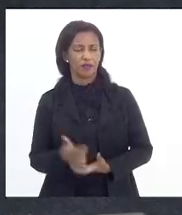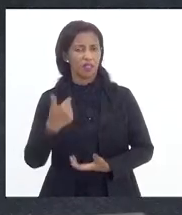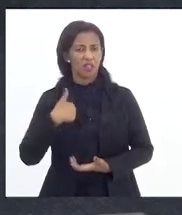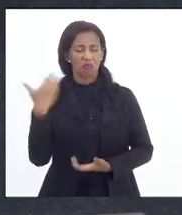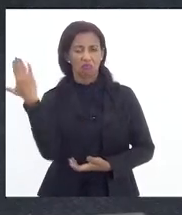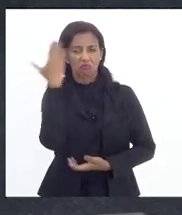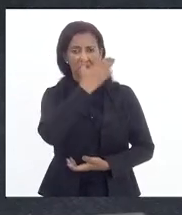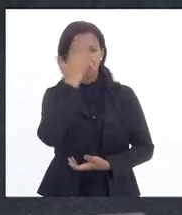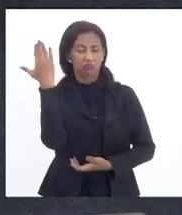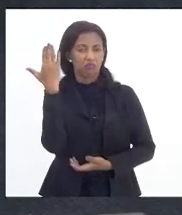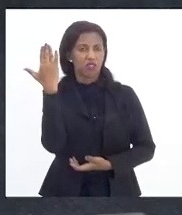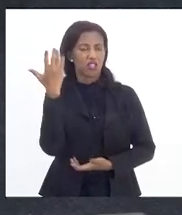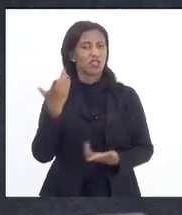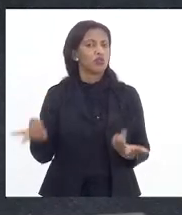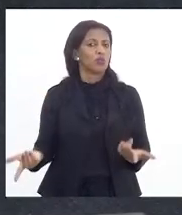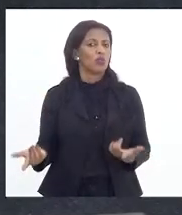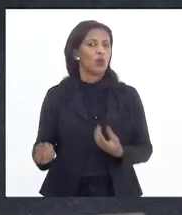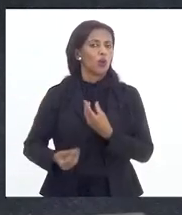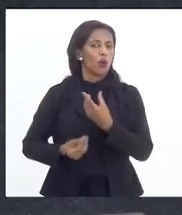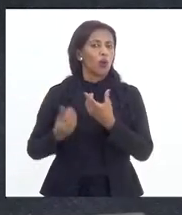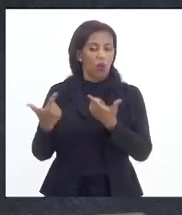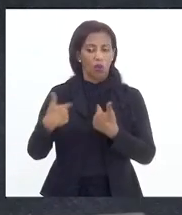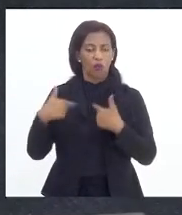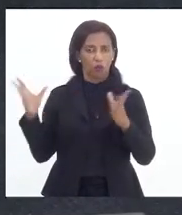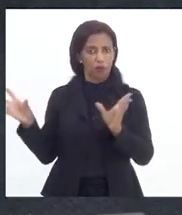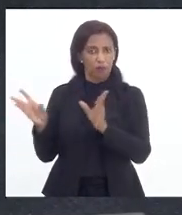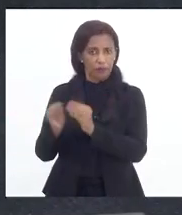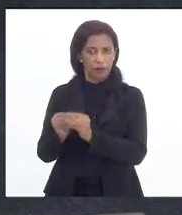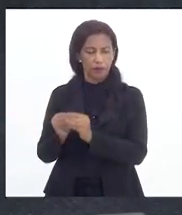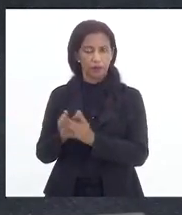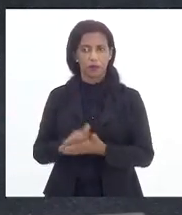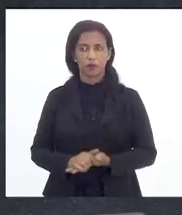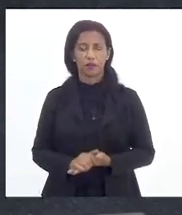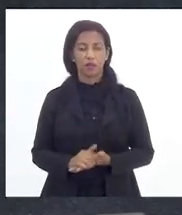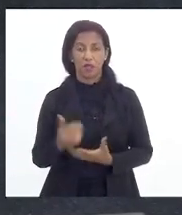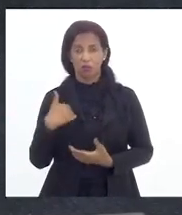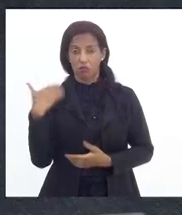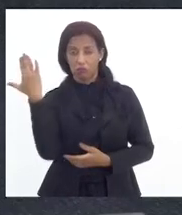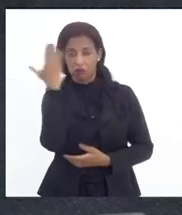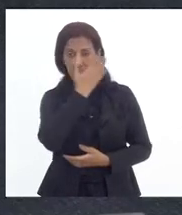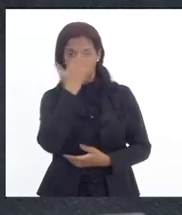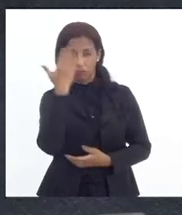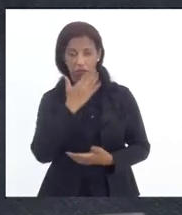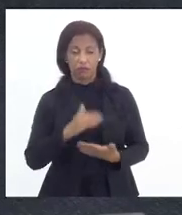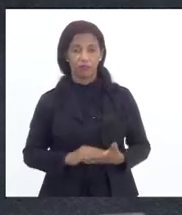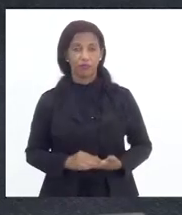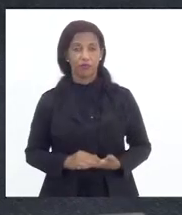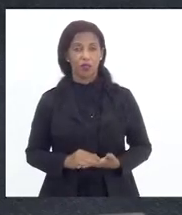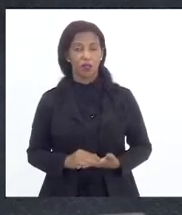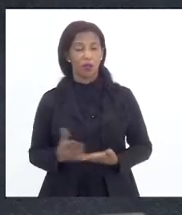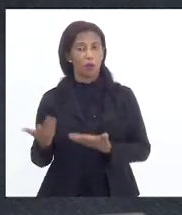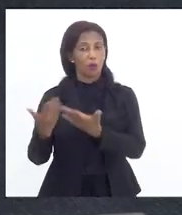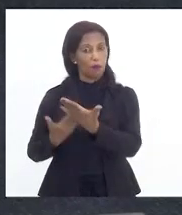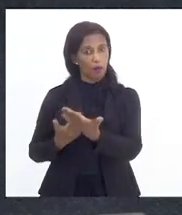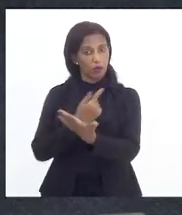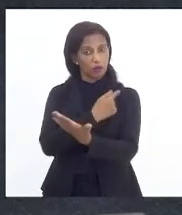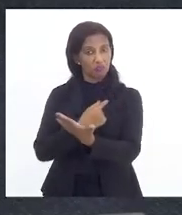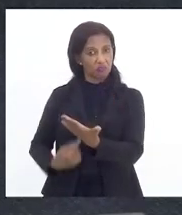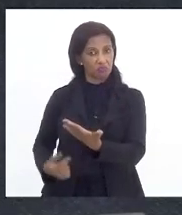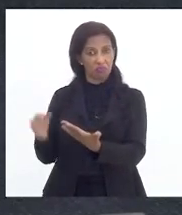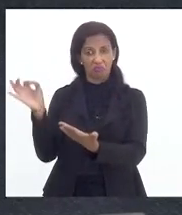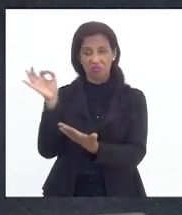eu não vejo por parte é esse vou encerrar eu pego colocar aqui eu não vejo por parte do governo